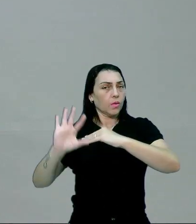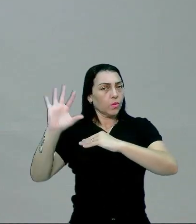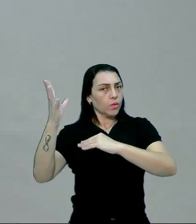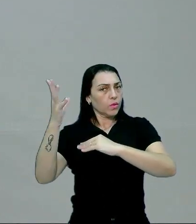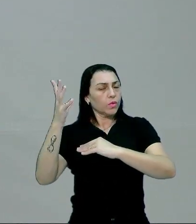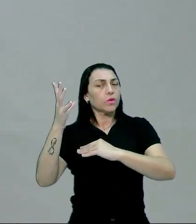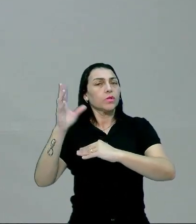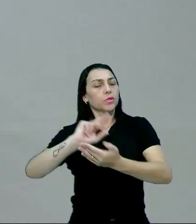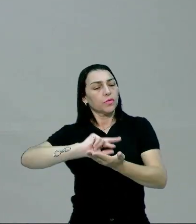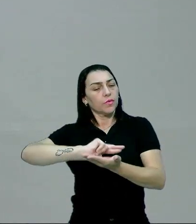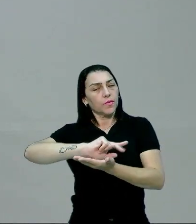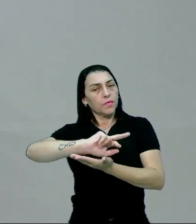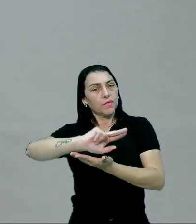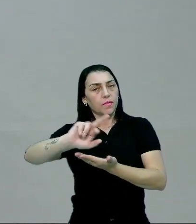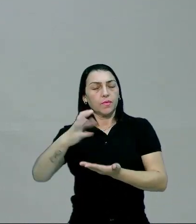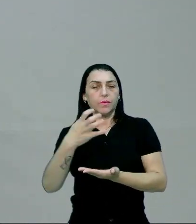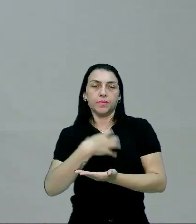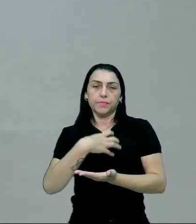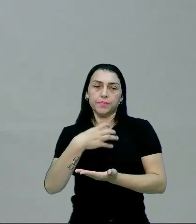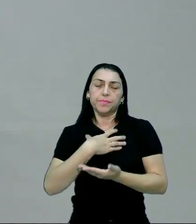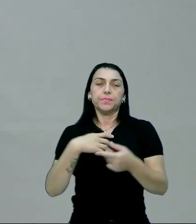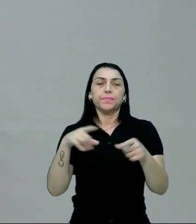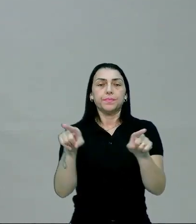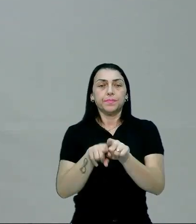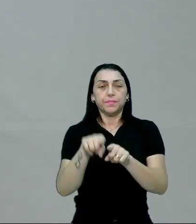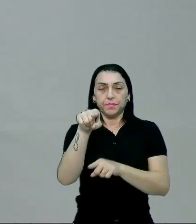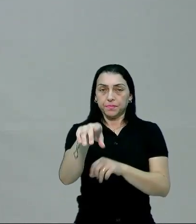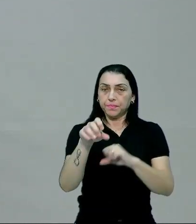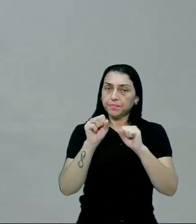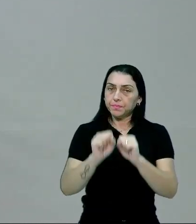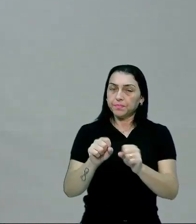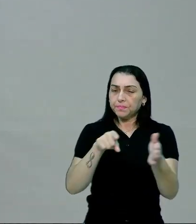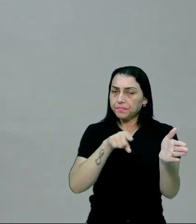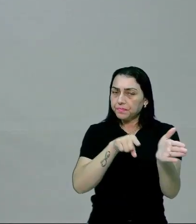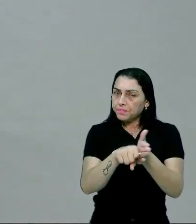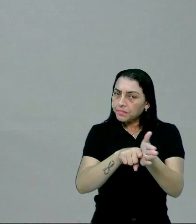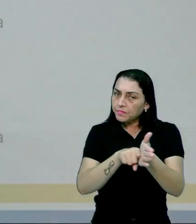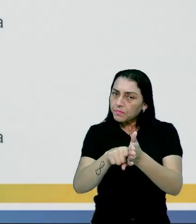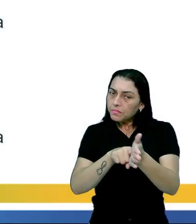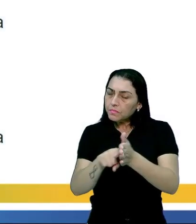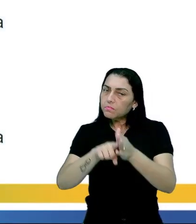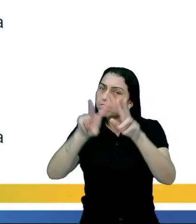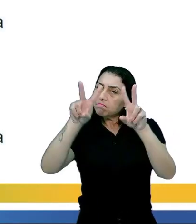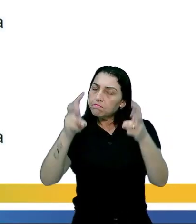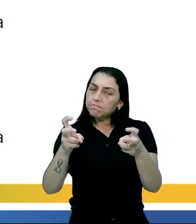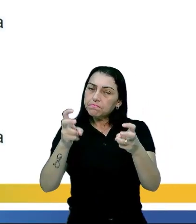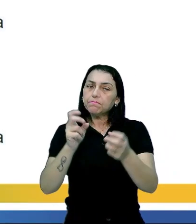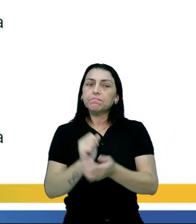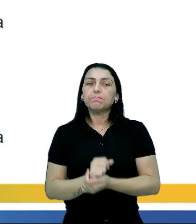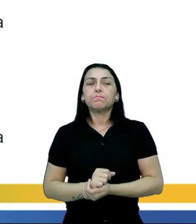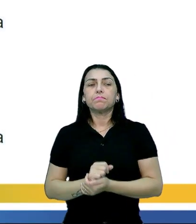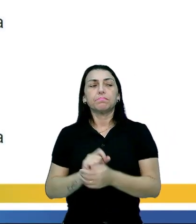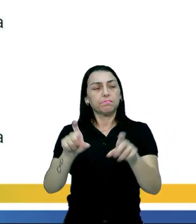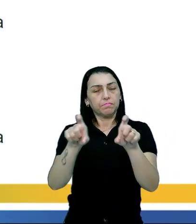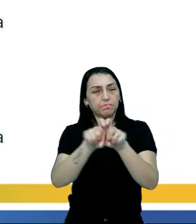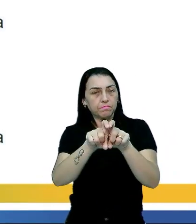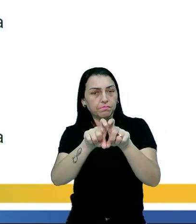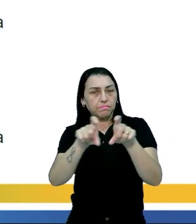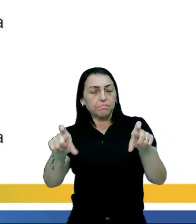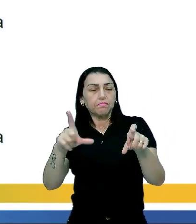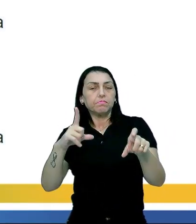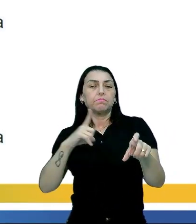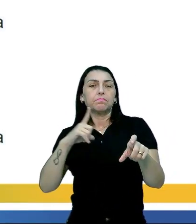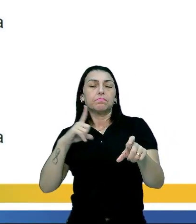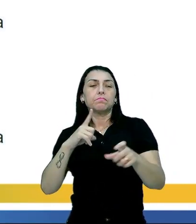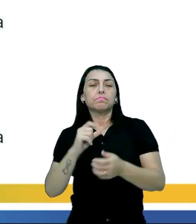acontecem de diferentes formas. E, inclusive, você pode estar pesquisando a respeito do assunto. No comando da questão, nós